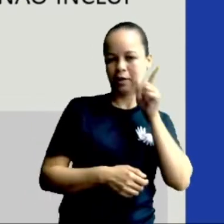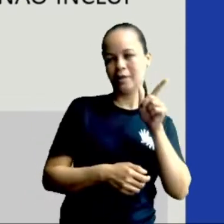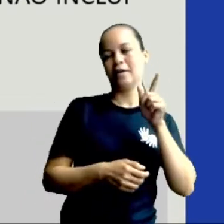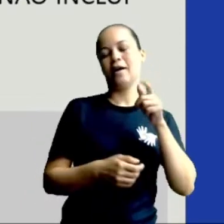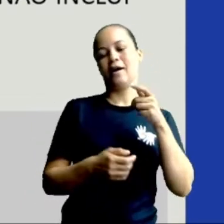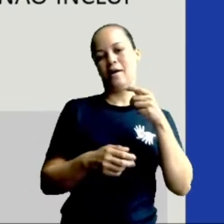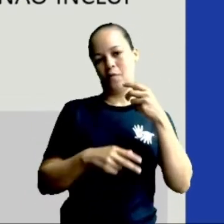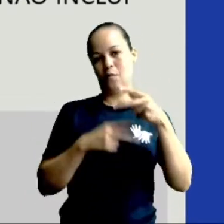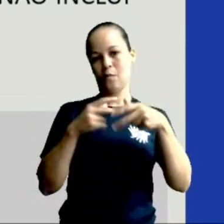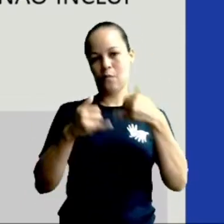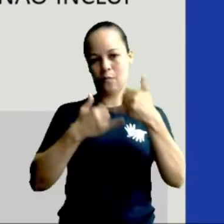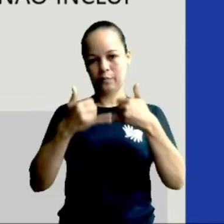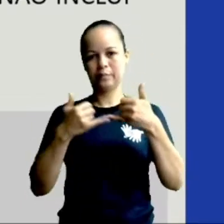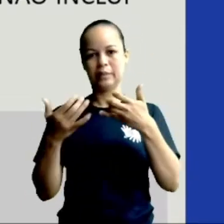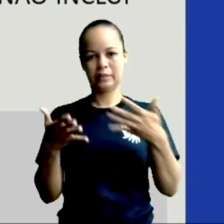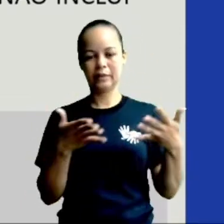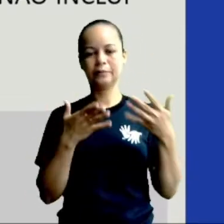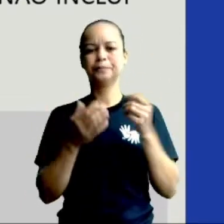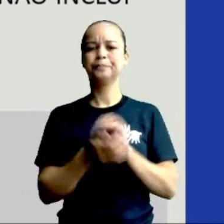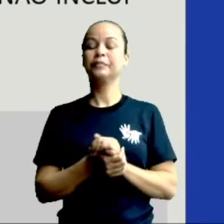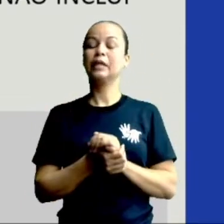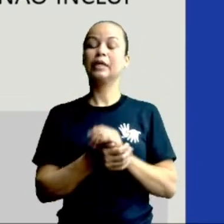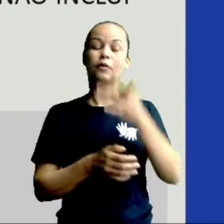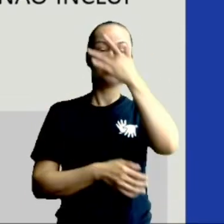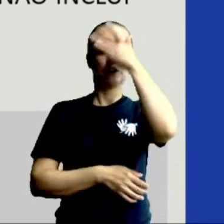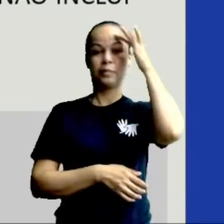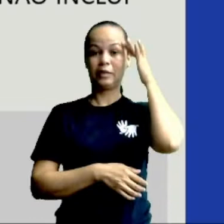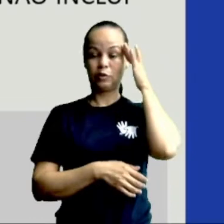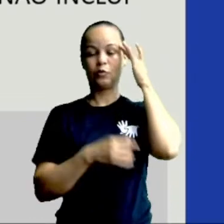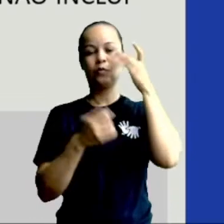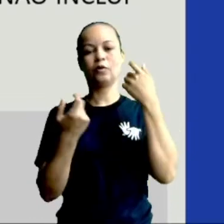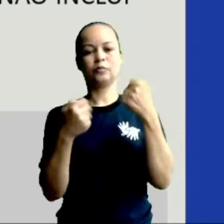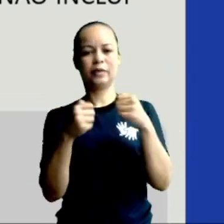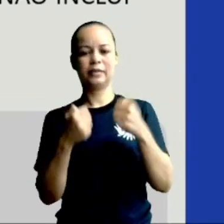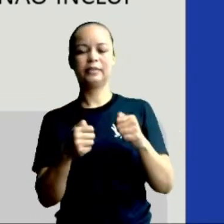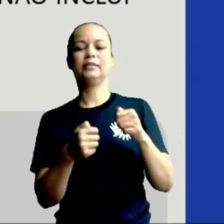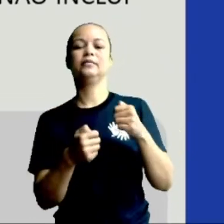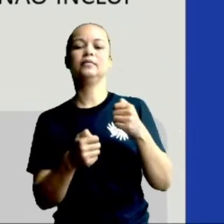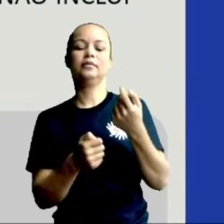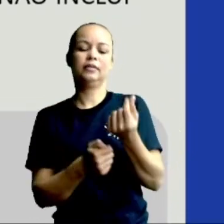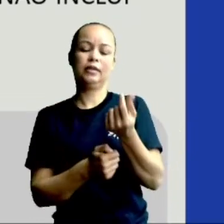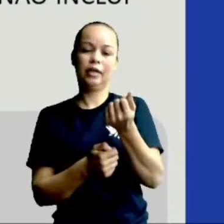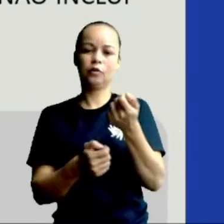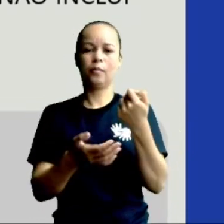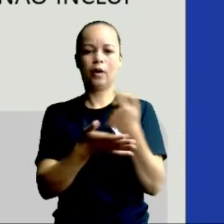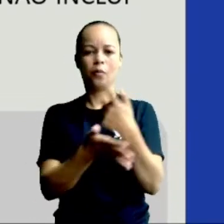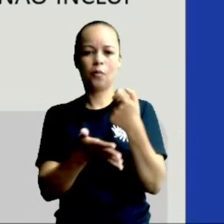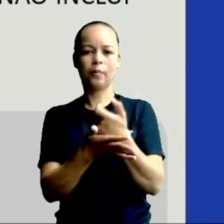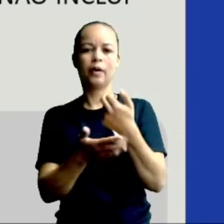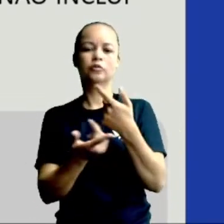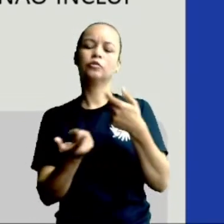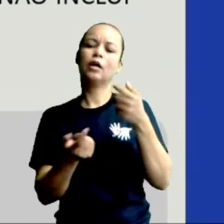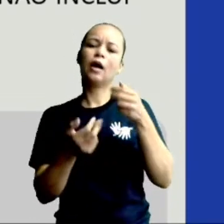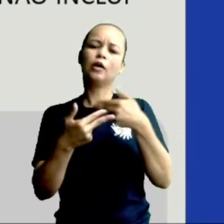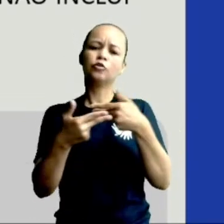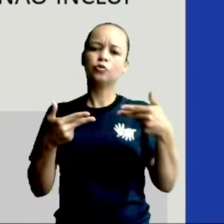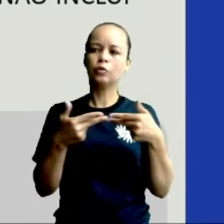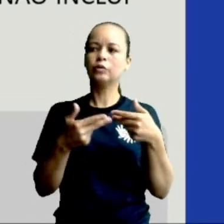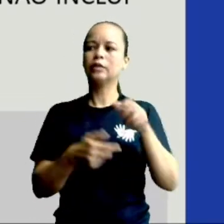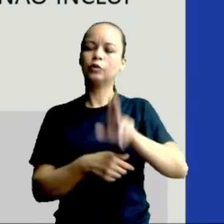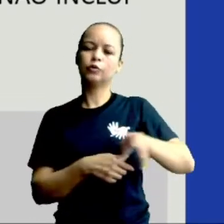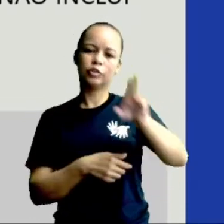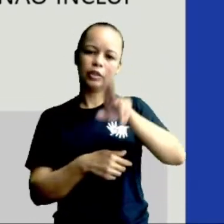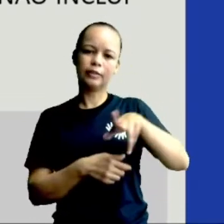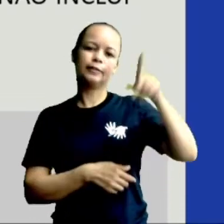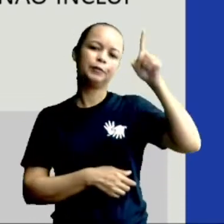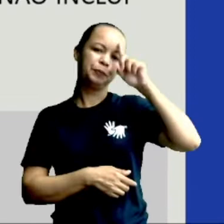para comprar, né? As pessoas precisam de dinheiro para comprar as coisas que a gente utiliza hoje em dia, no dia a dia, tá? Então, esse